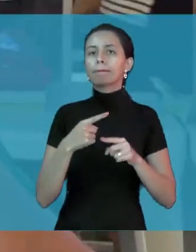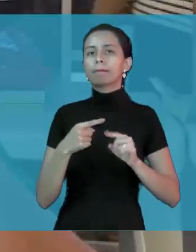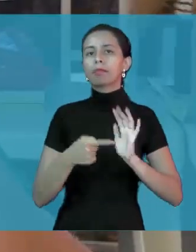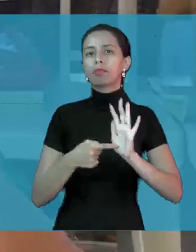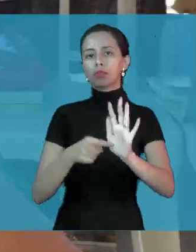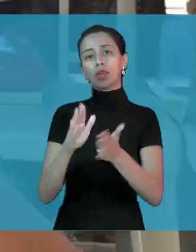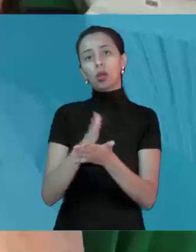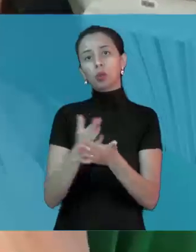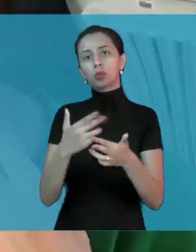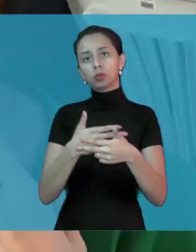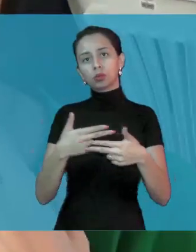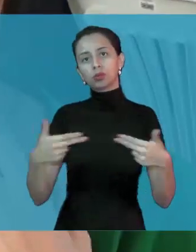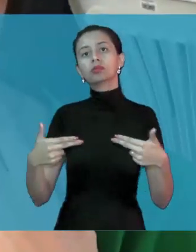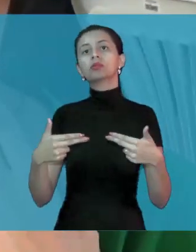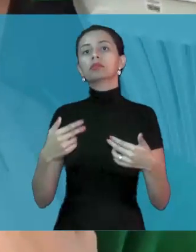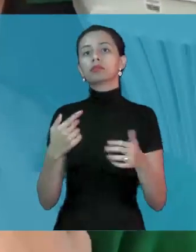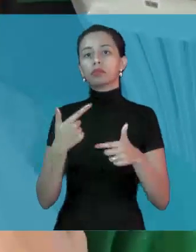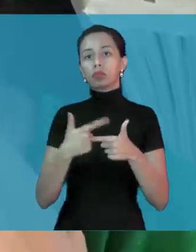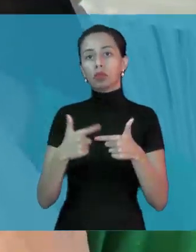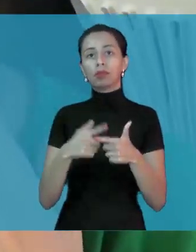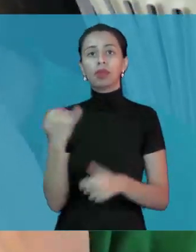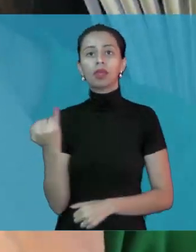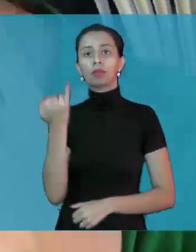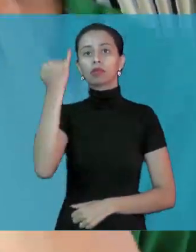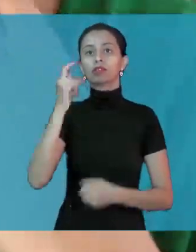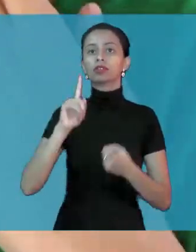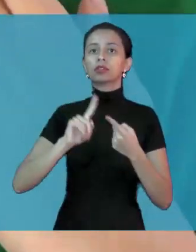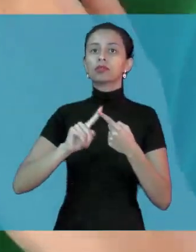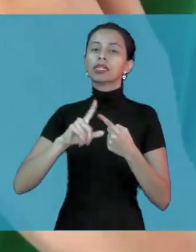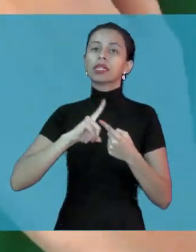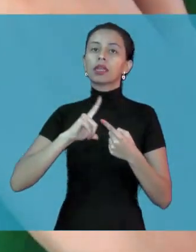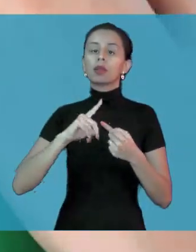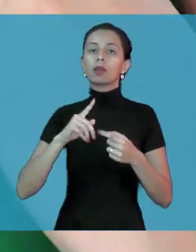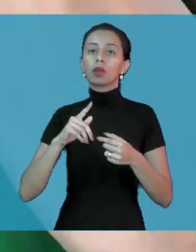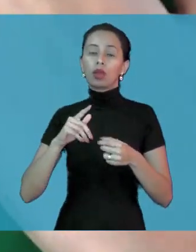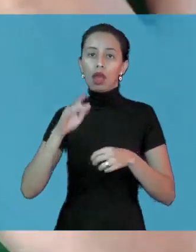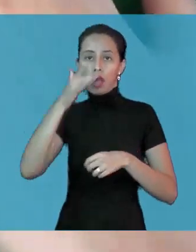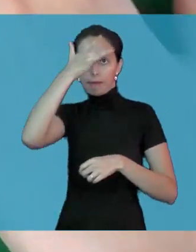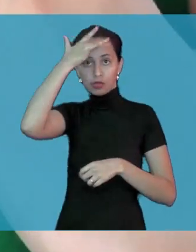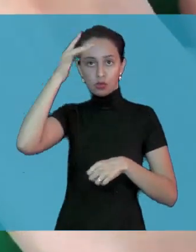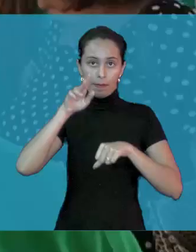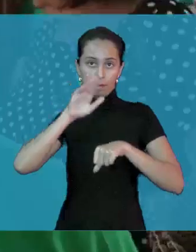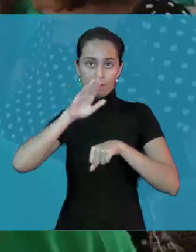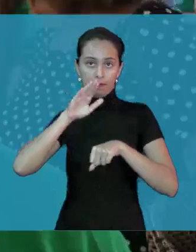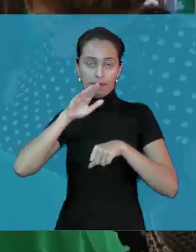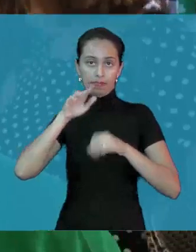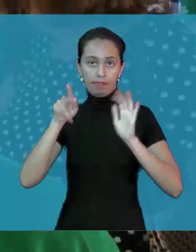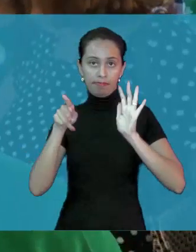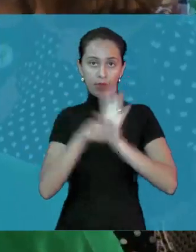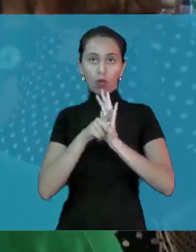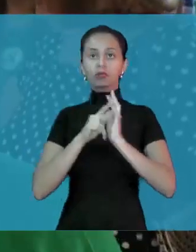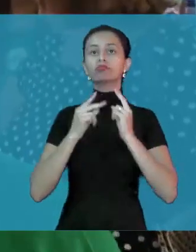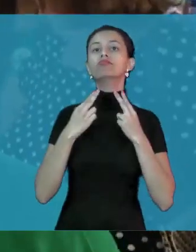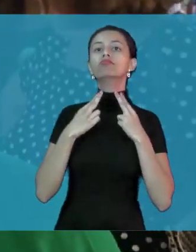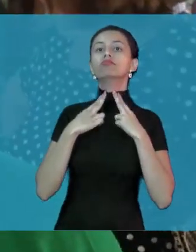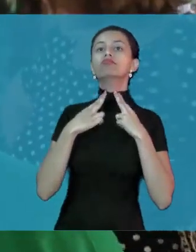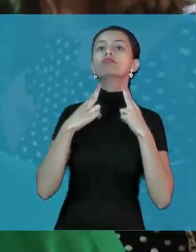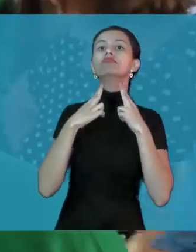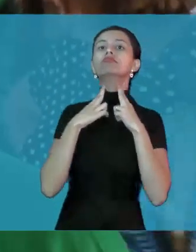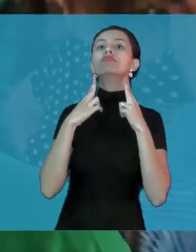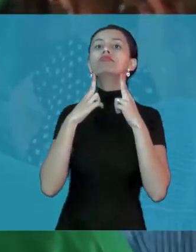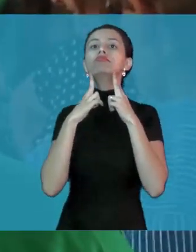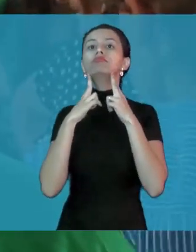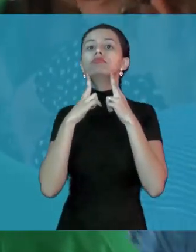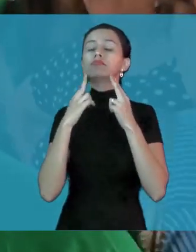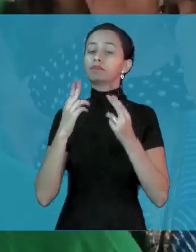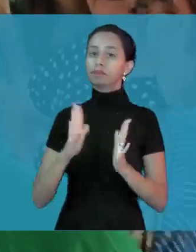ser observados, os especialistas também reforçam a importância da realização do autoexame. Primeiro, durante a higiene bucal, o